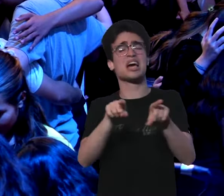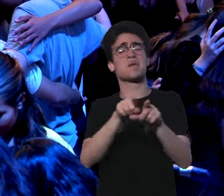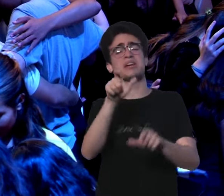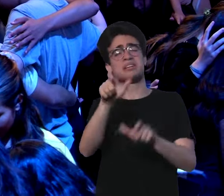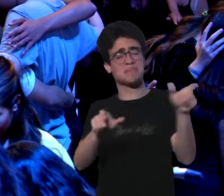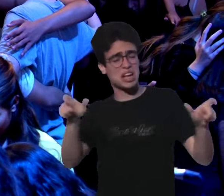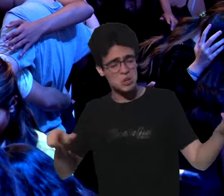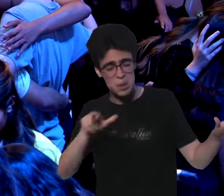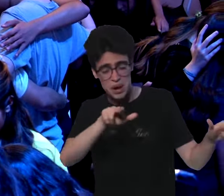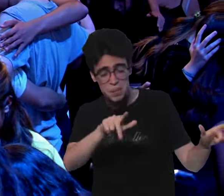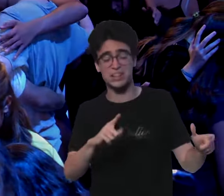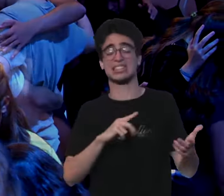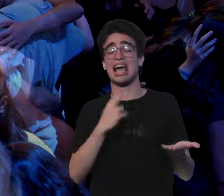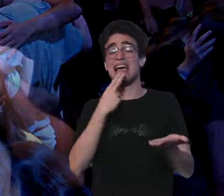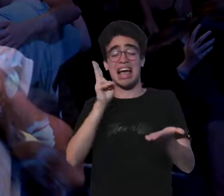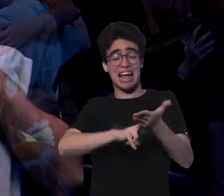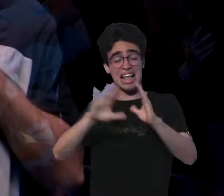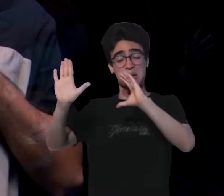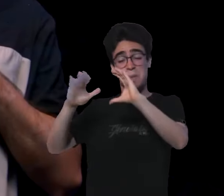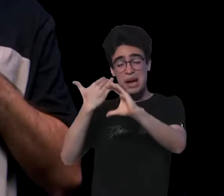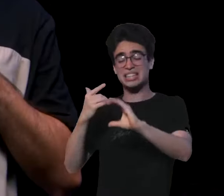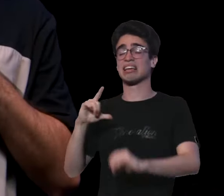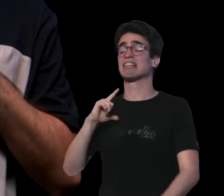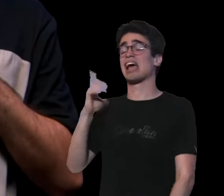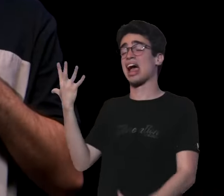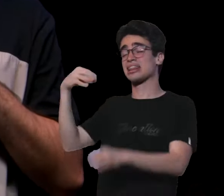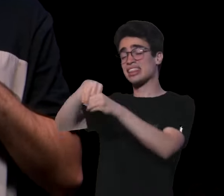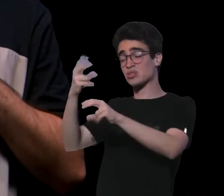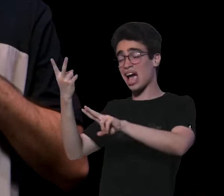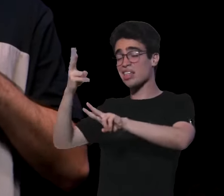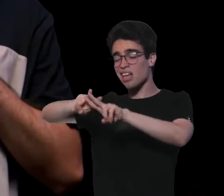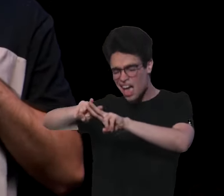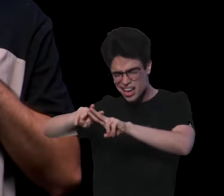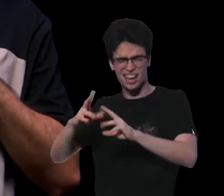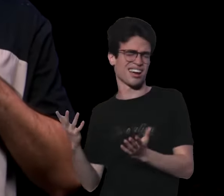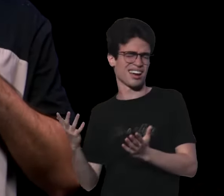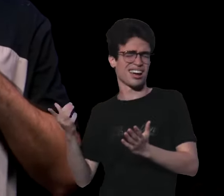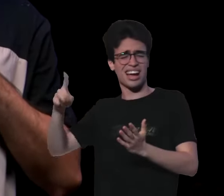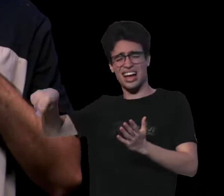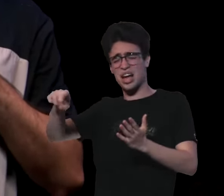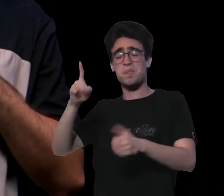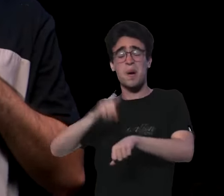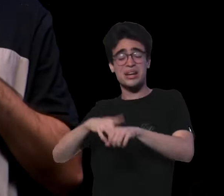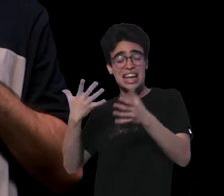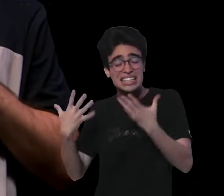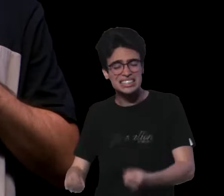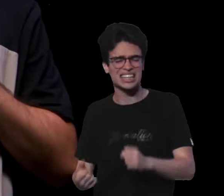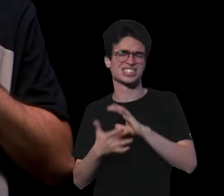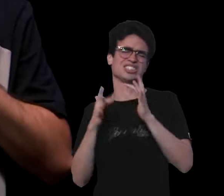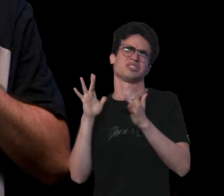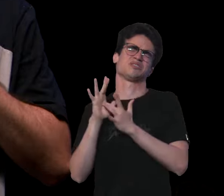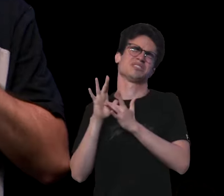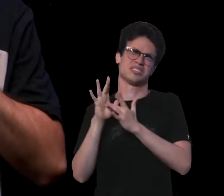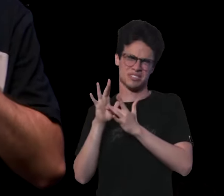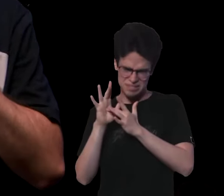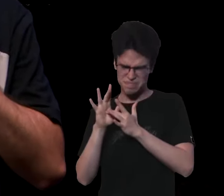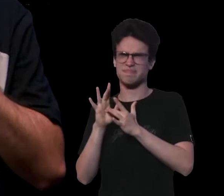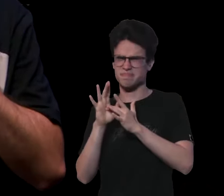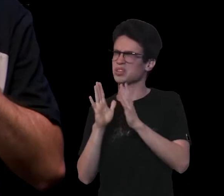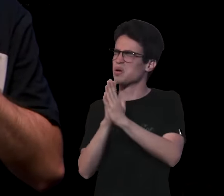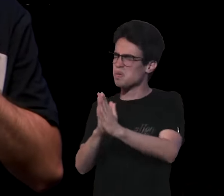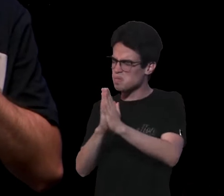irmãos que mandam cartas, que estão numa cela, na cadeia, entregando a vida para Jesus. Deus, eu